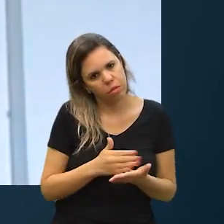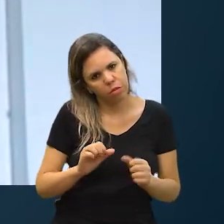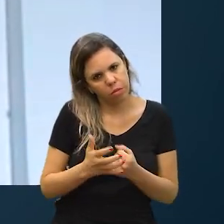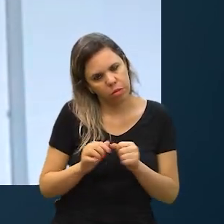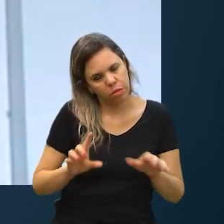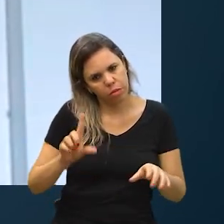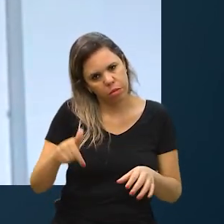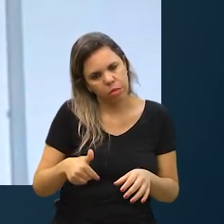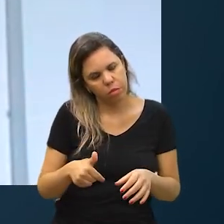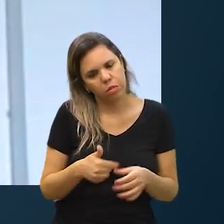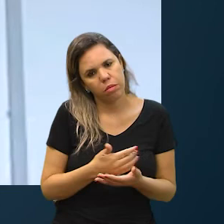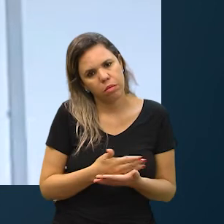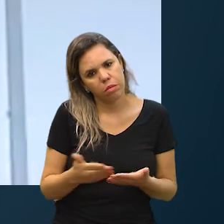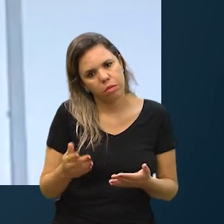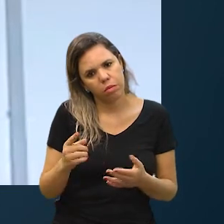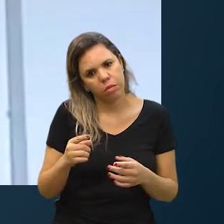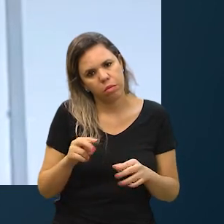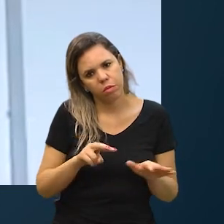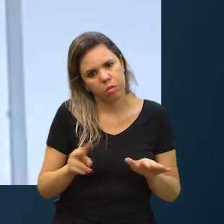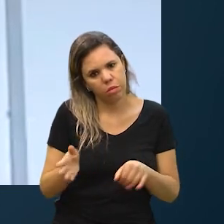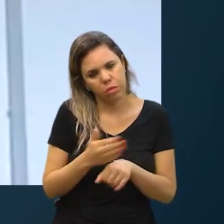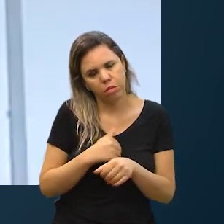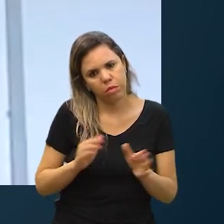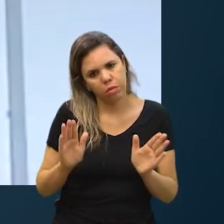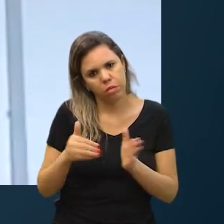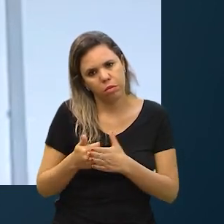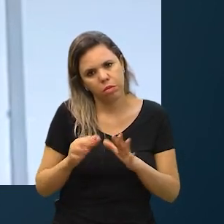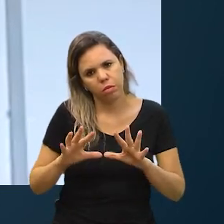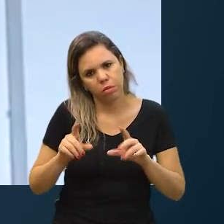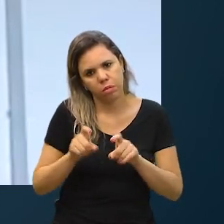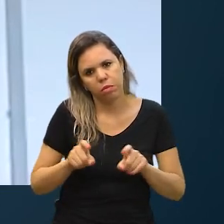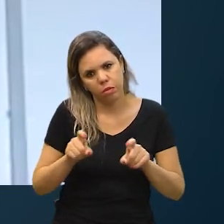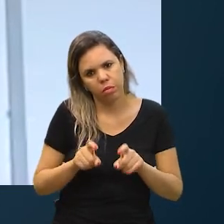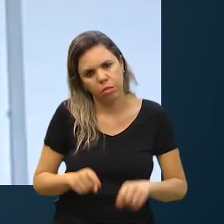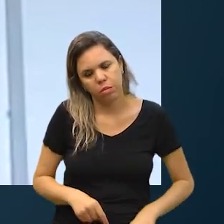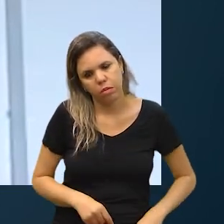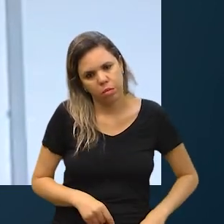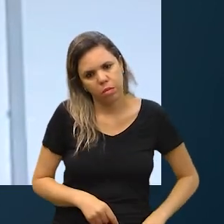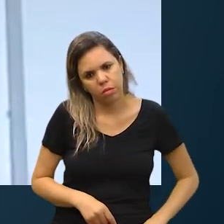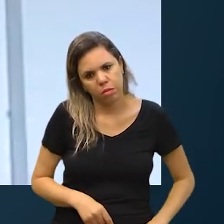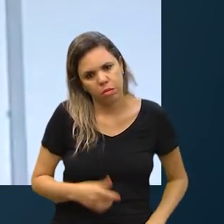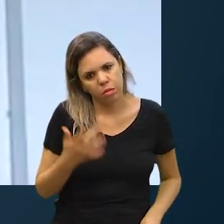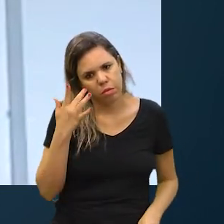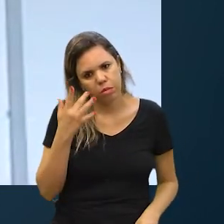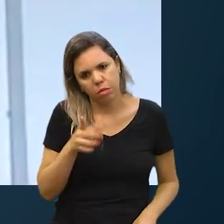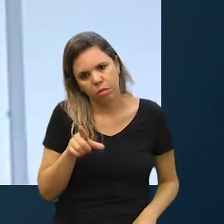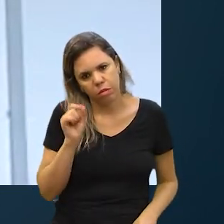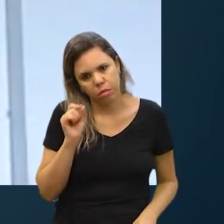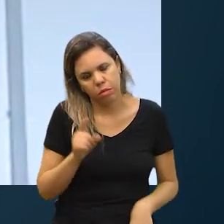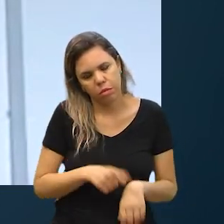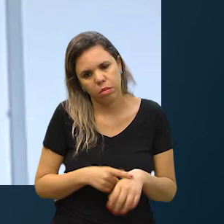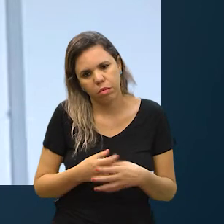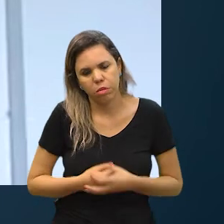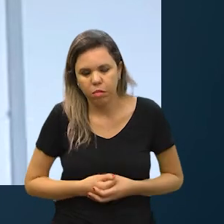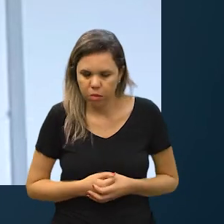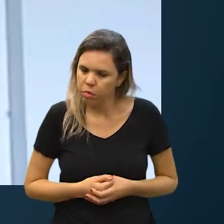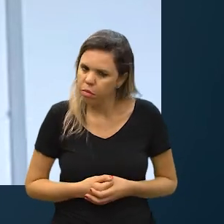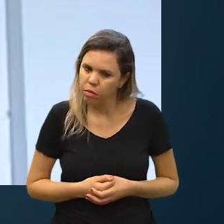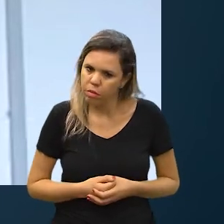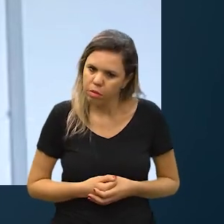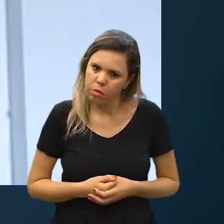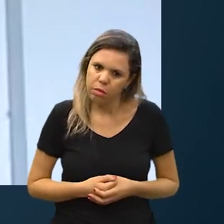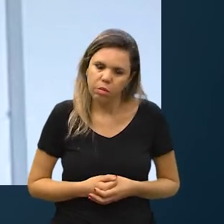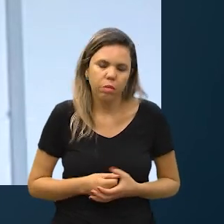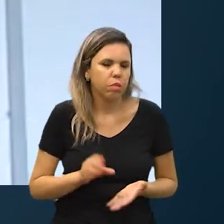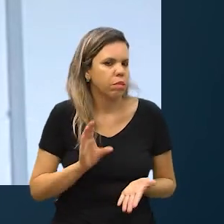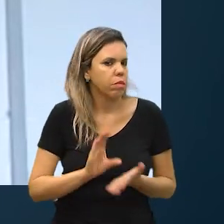coworking, uma semana antes fechou tudo, então a gente ficou em home office e isso foi, acho que, uma boa escolha no momento. Mas com relação à